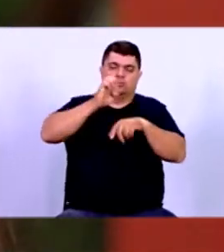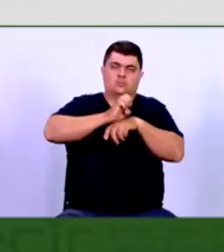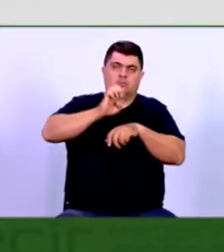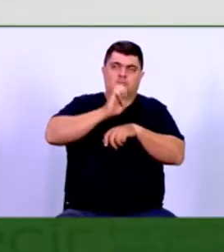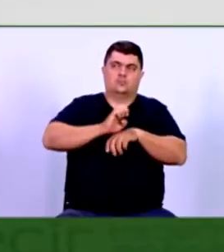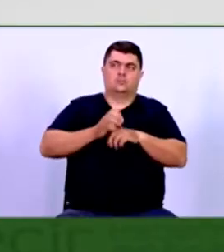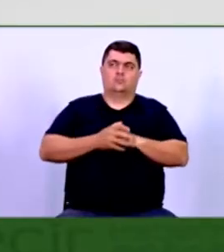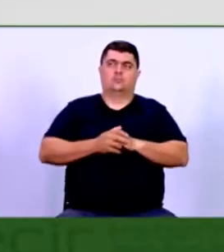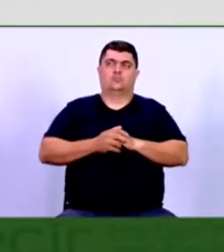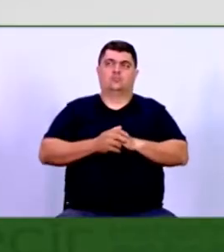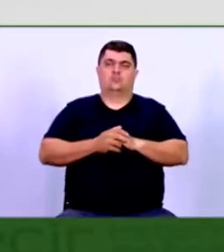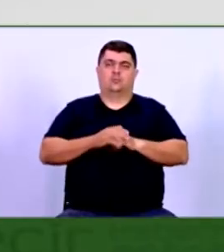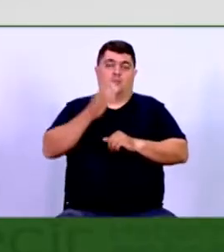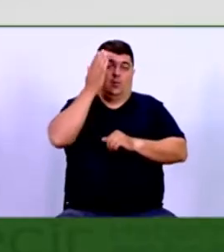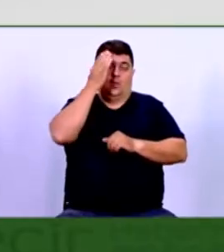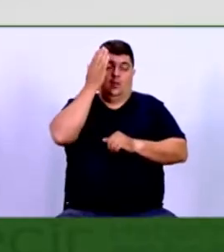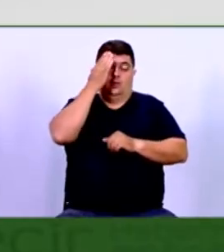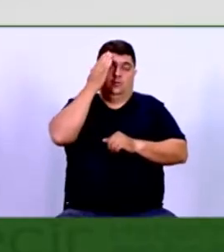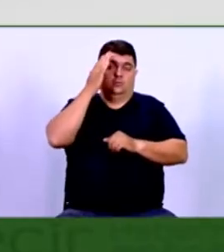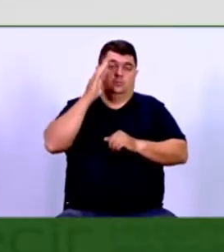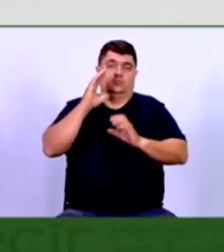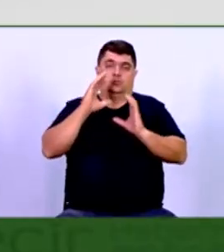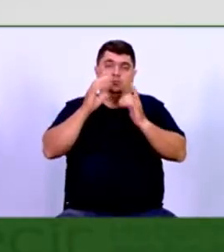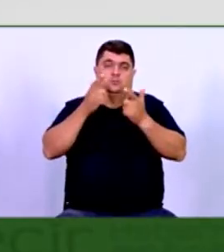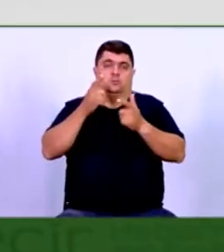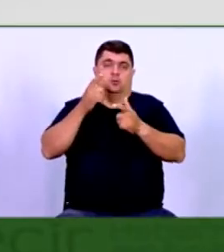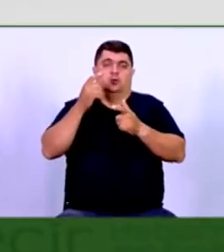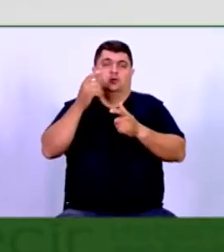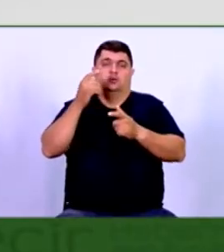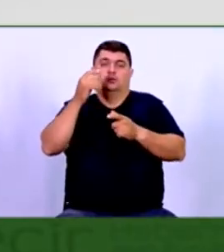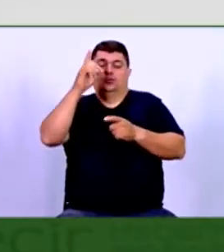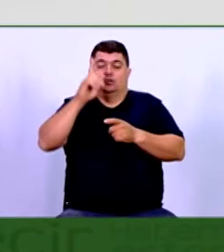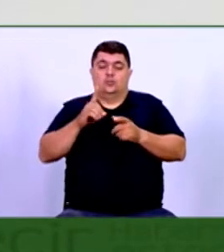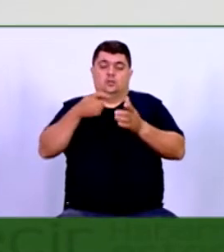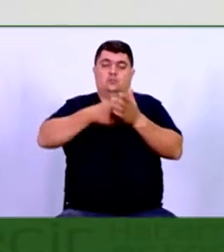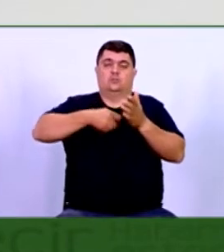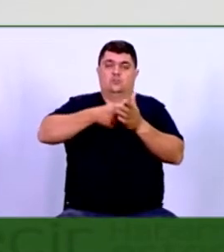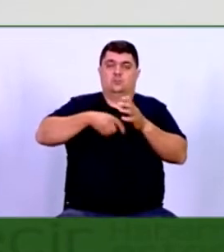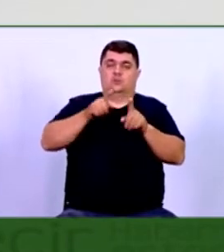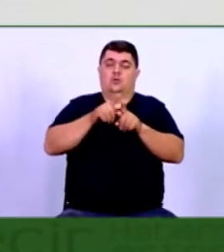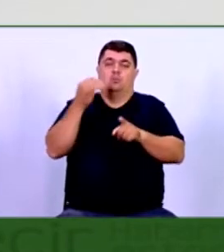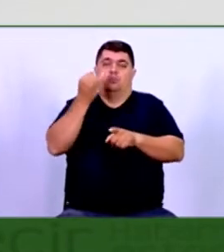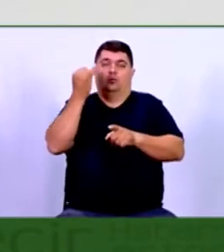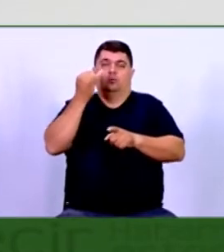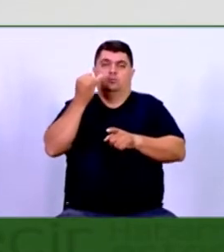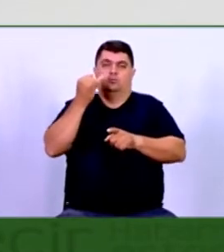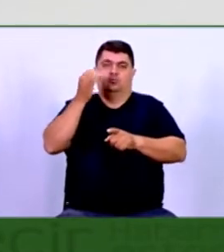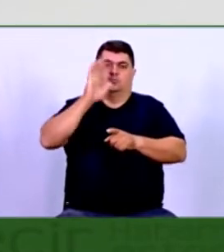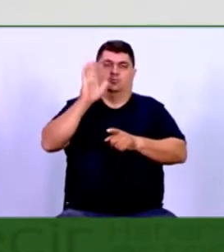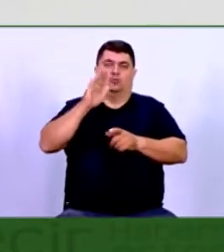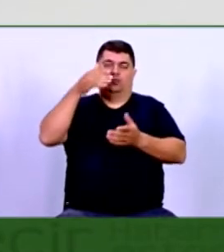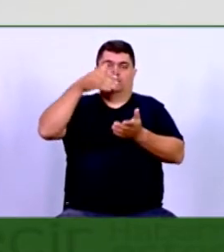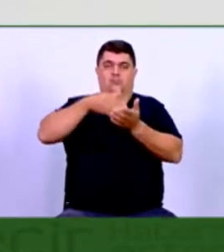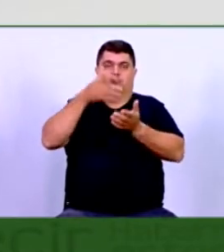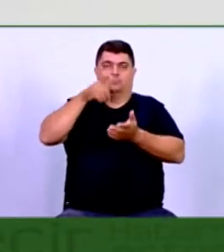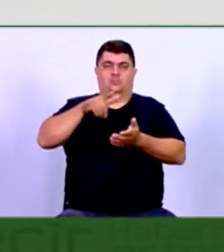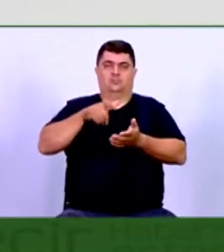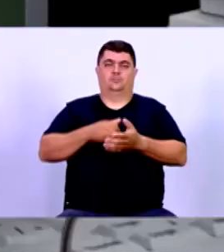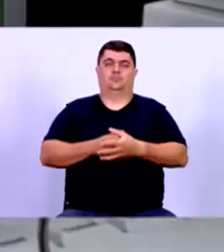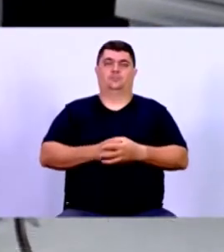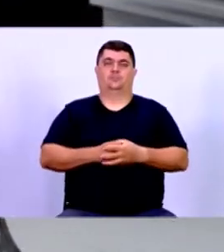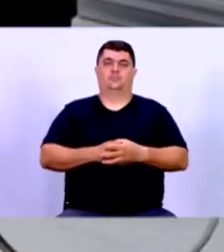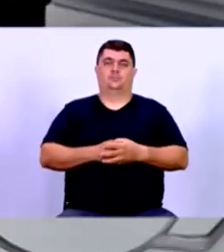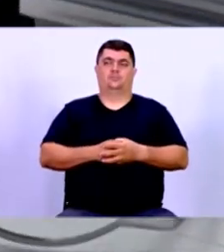estágio. Entender quais são os nossos direitos e deveres é importantíssimo, concorda? Tchau e até a próxima.